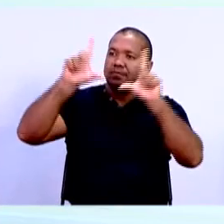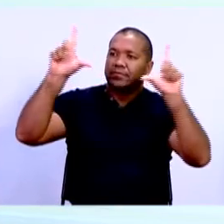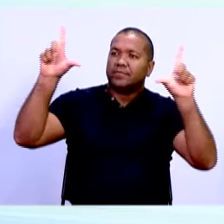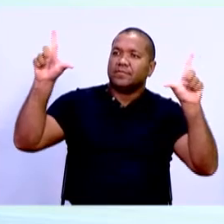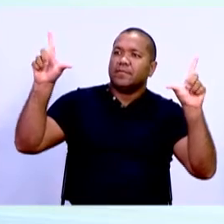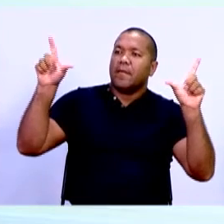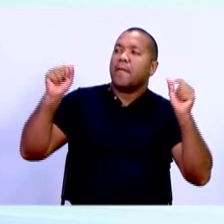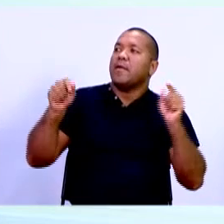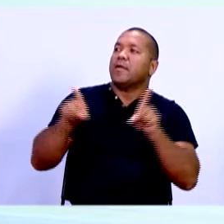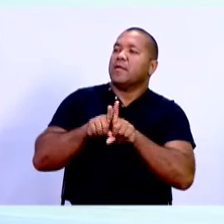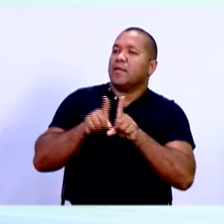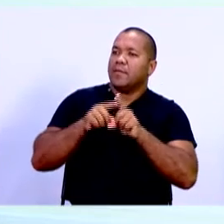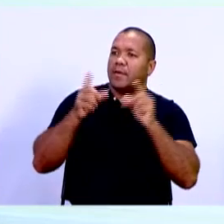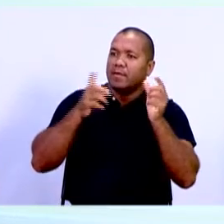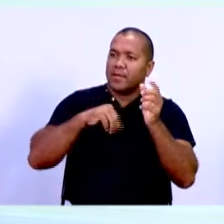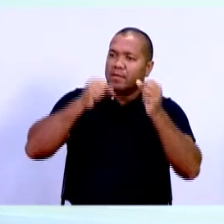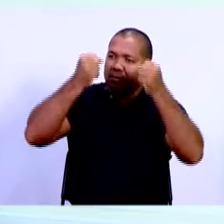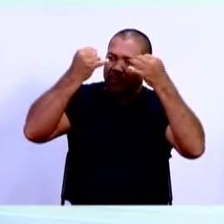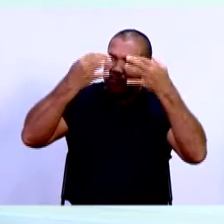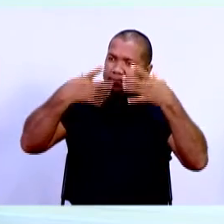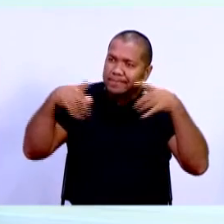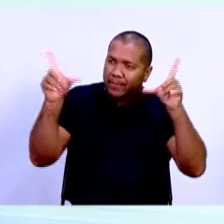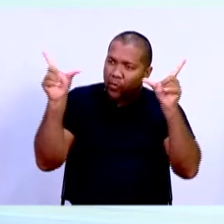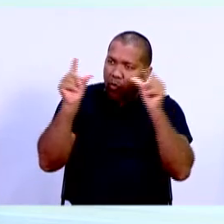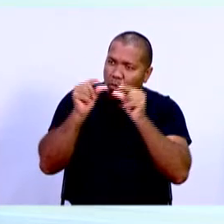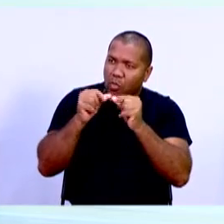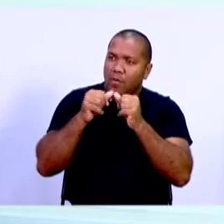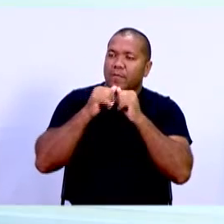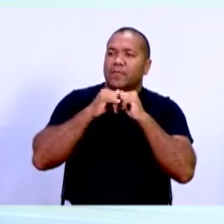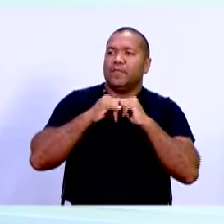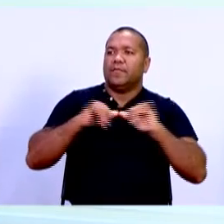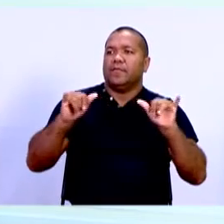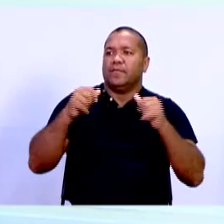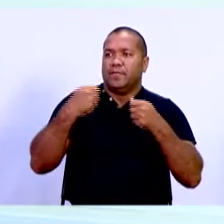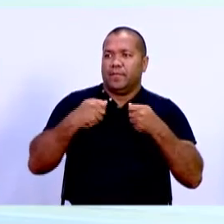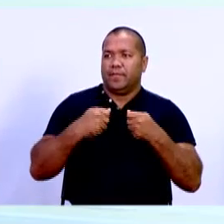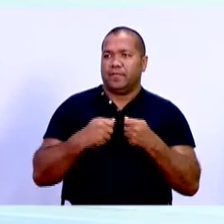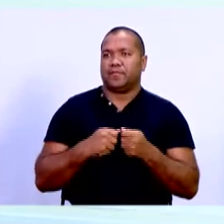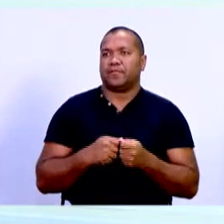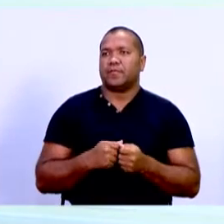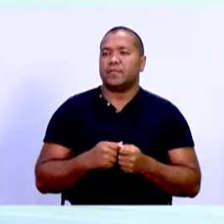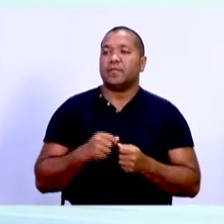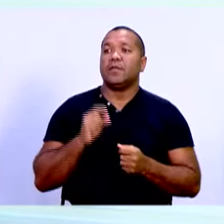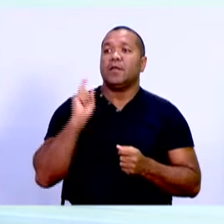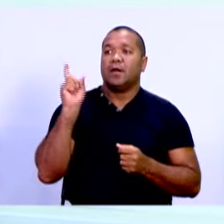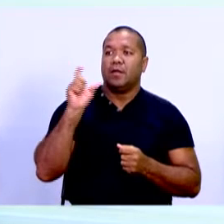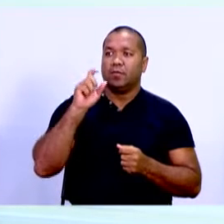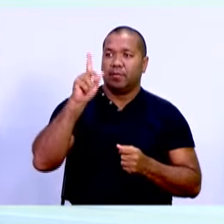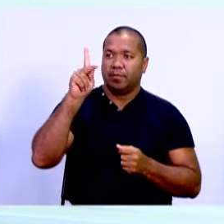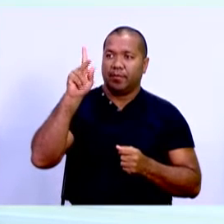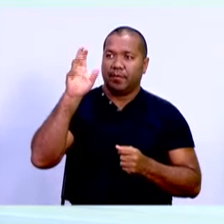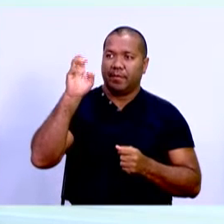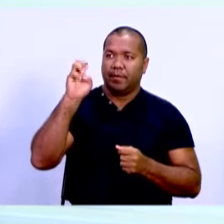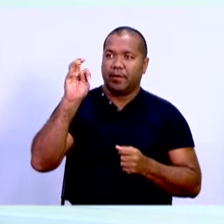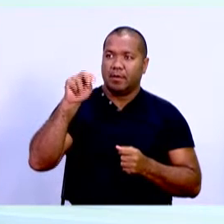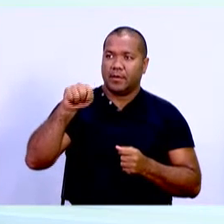pouco mais detalhada daquela informação que você precisa. E no Pentaho, esses dashboards, esses